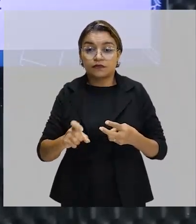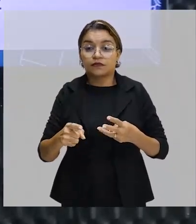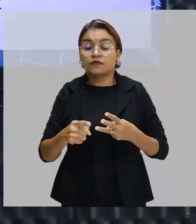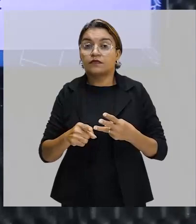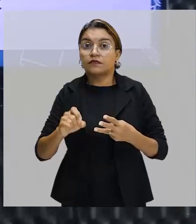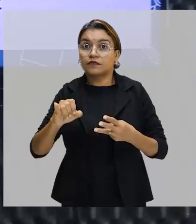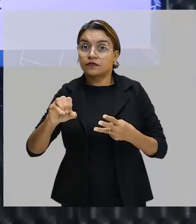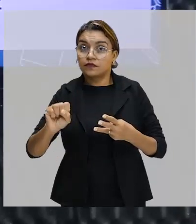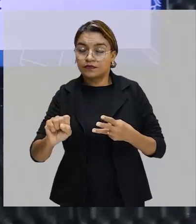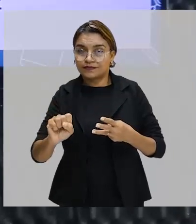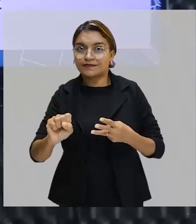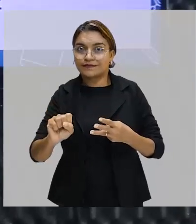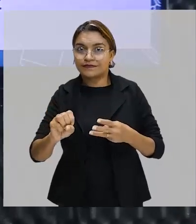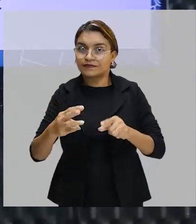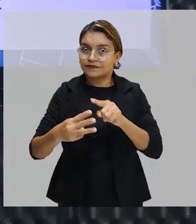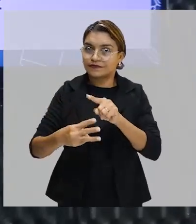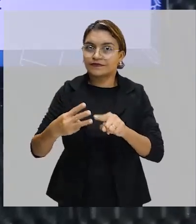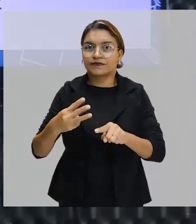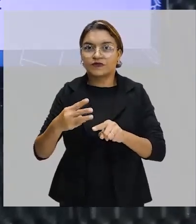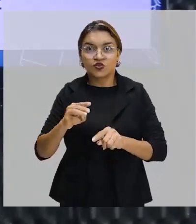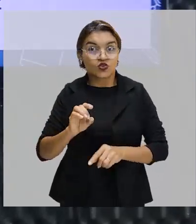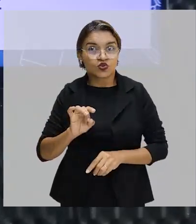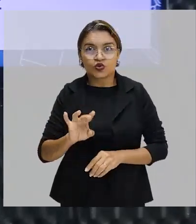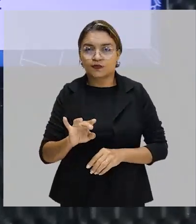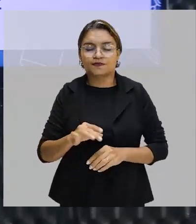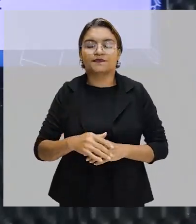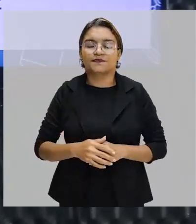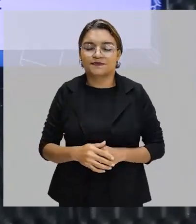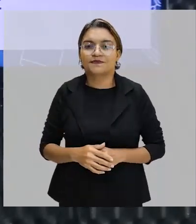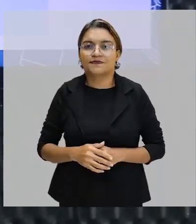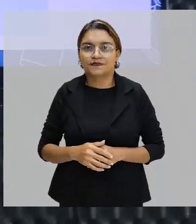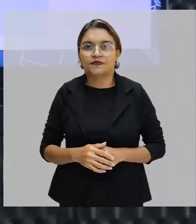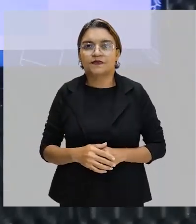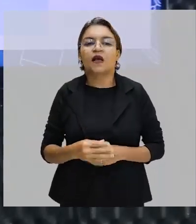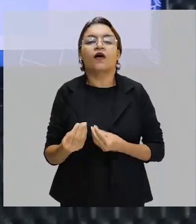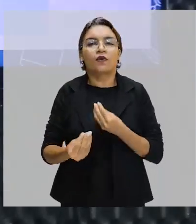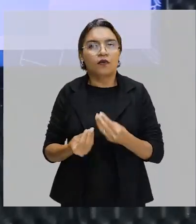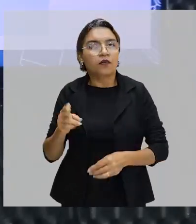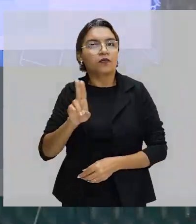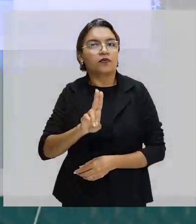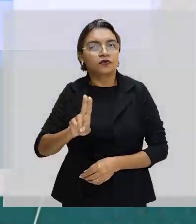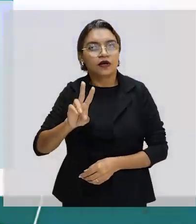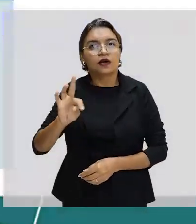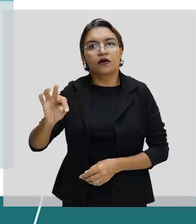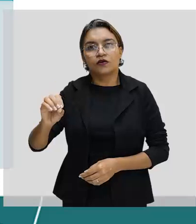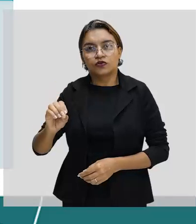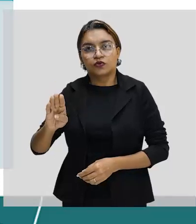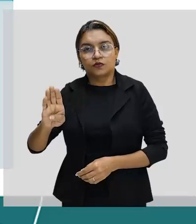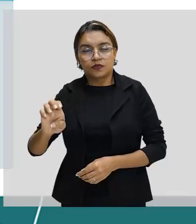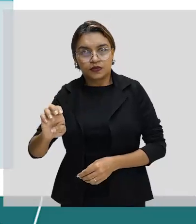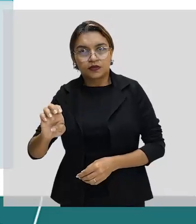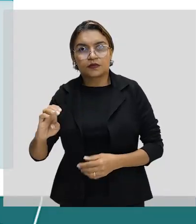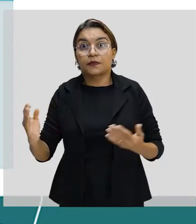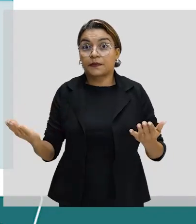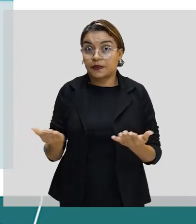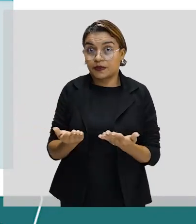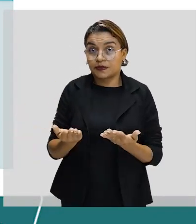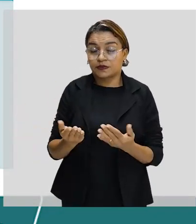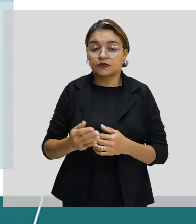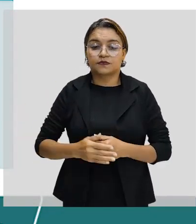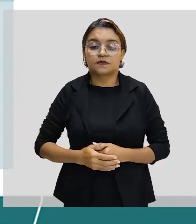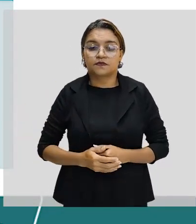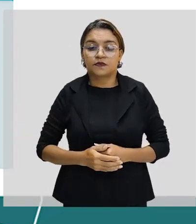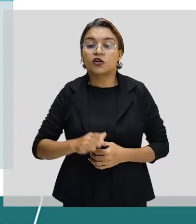Só essas três, tá bom? Am, are, is é a conjugação do verbo to be no presente. Como